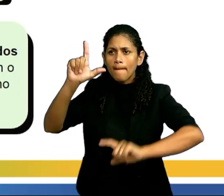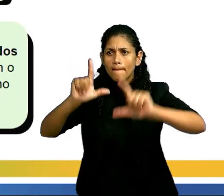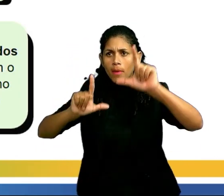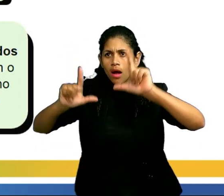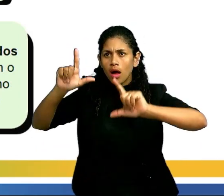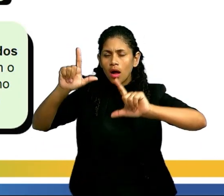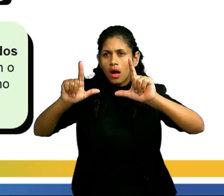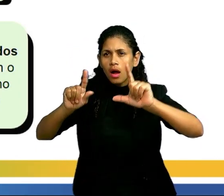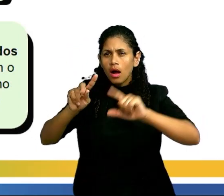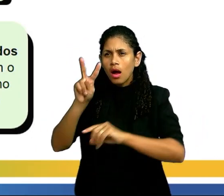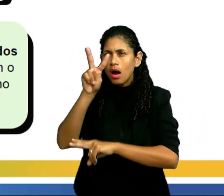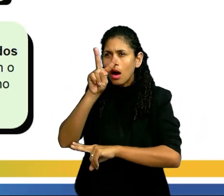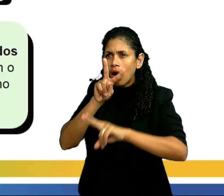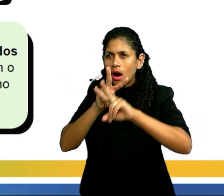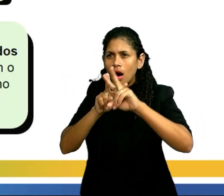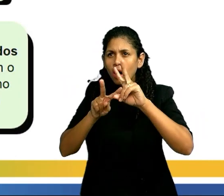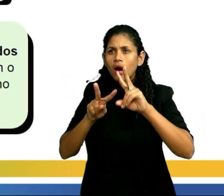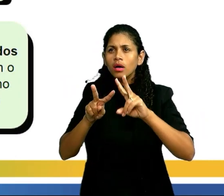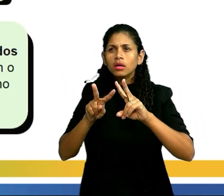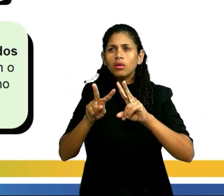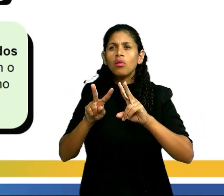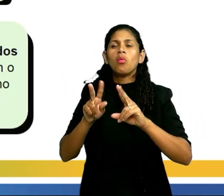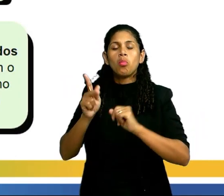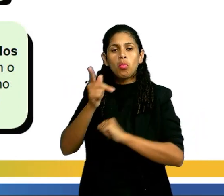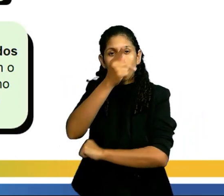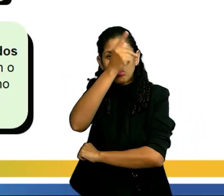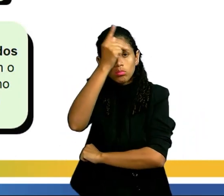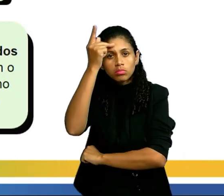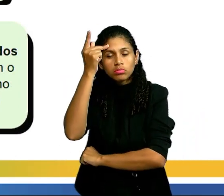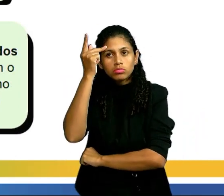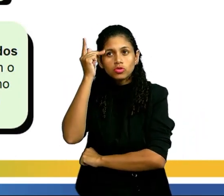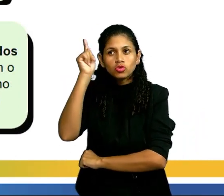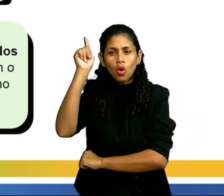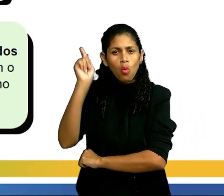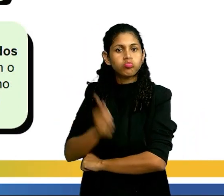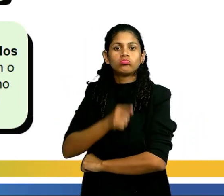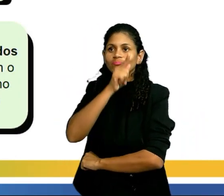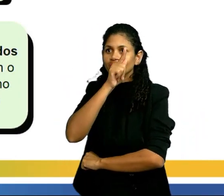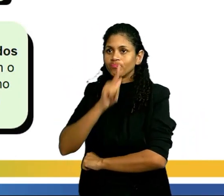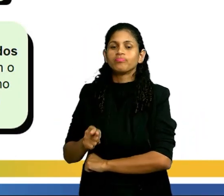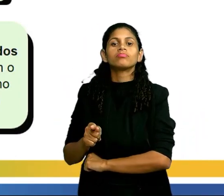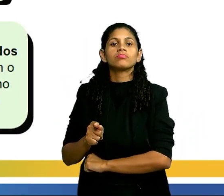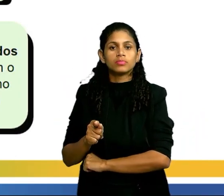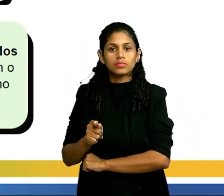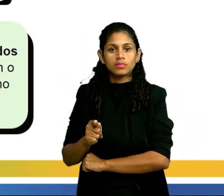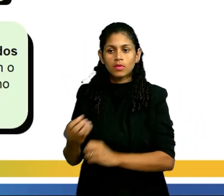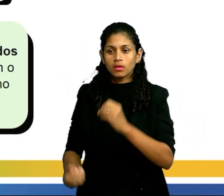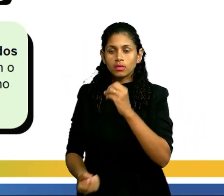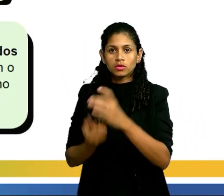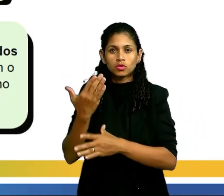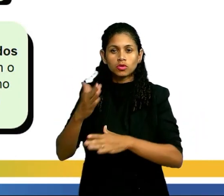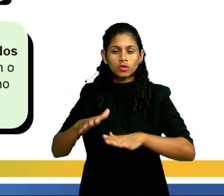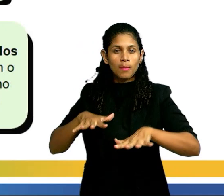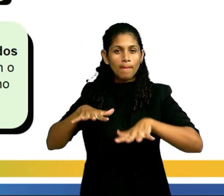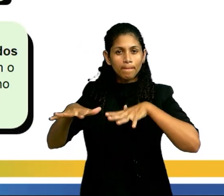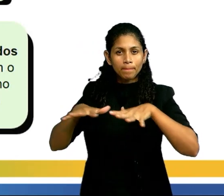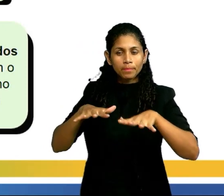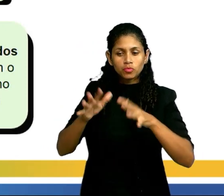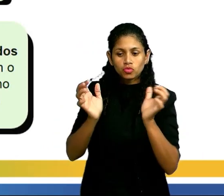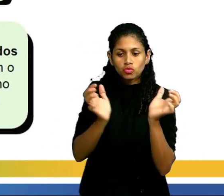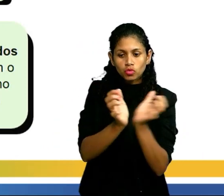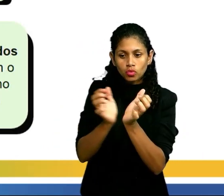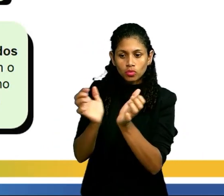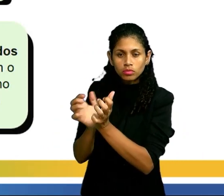ser contrárias, vão se posicionar contrário a isso. E vão surgir movimentos, como, por exemplo, o movimento hippie, o movimento beat,